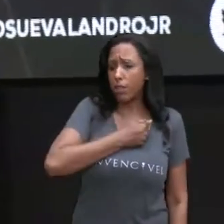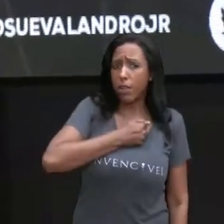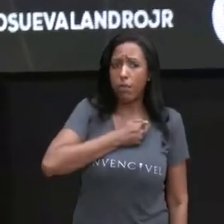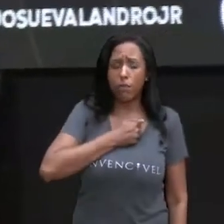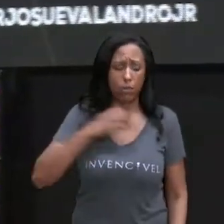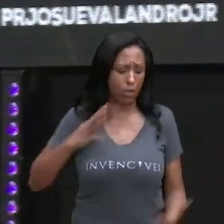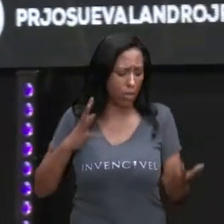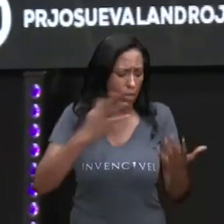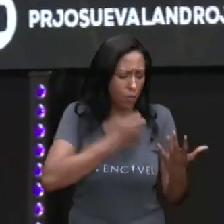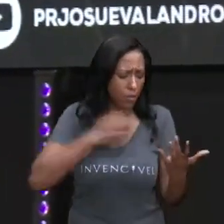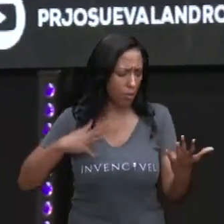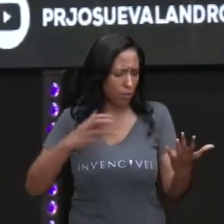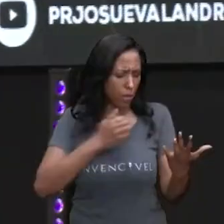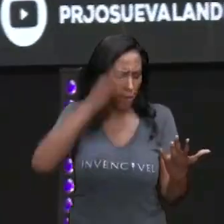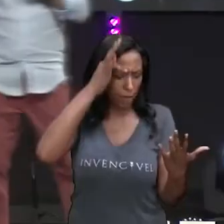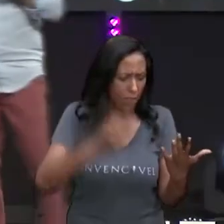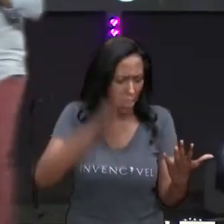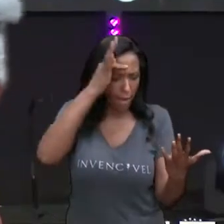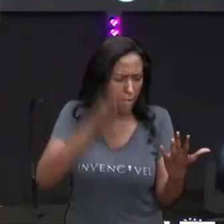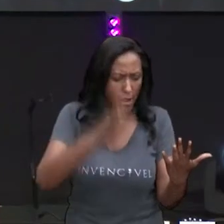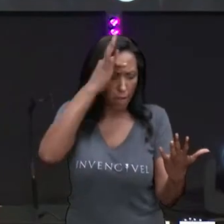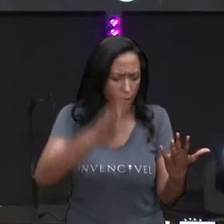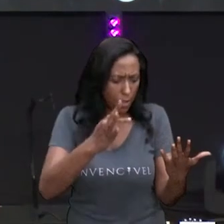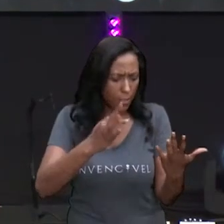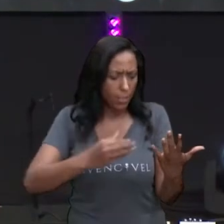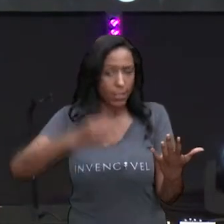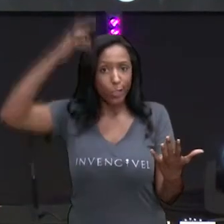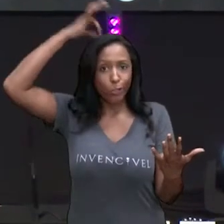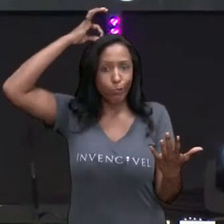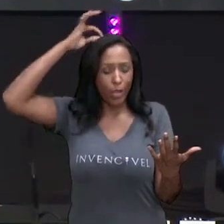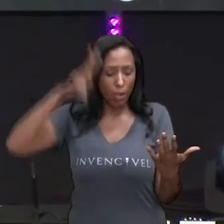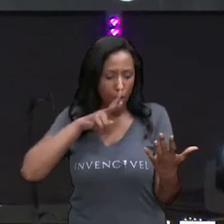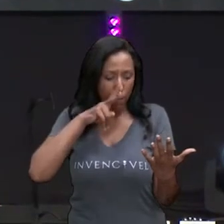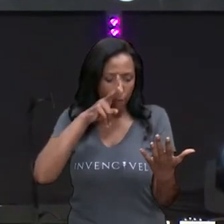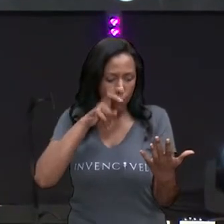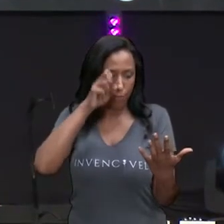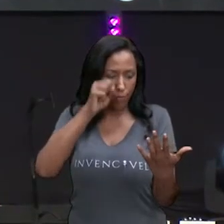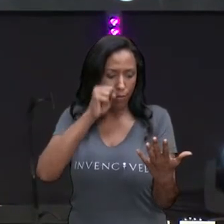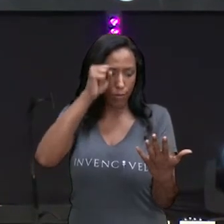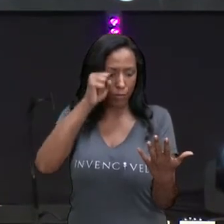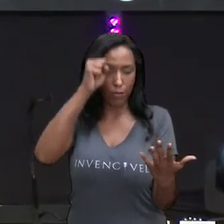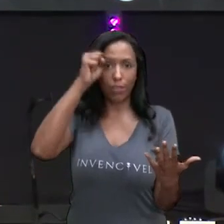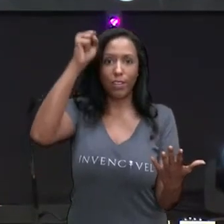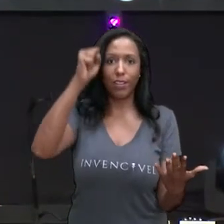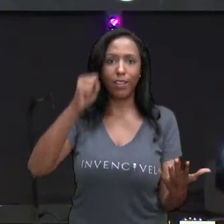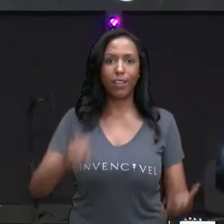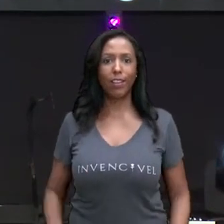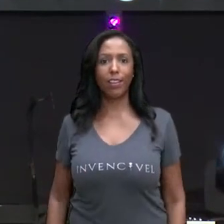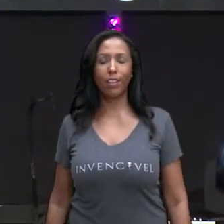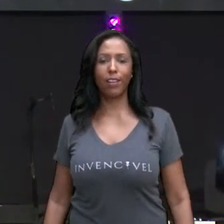fortalece. Mas se você não fala para ninguém, você não se autoalimenta da palavra de